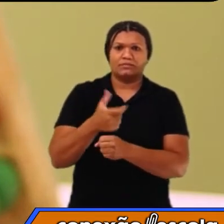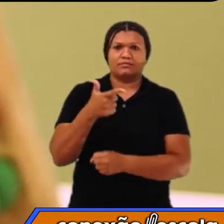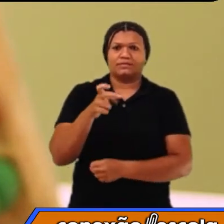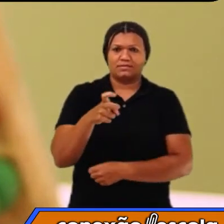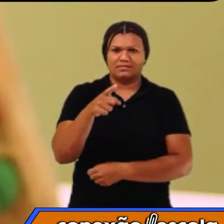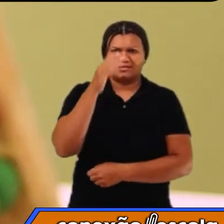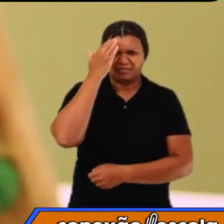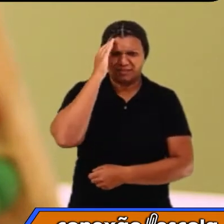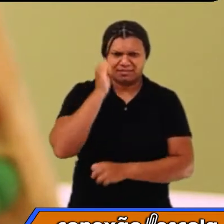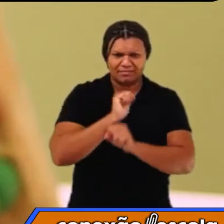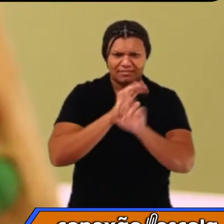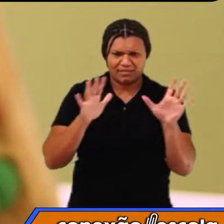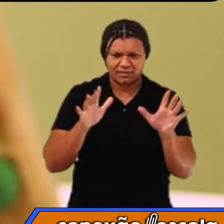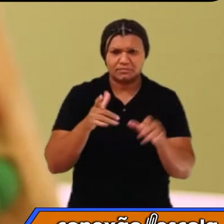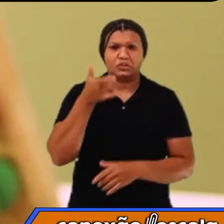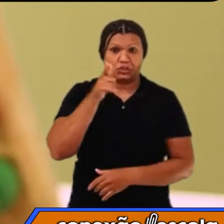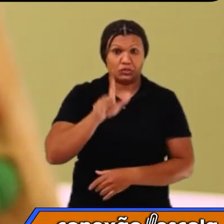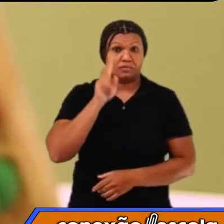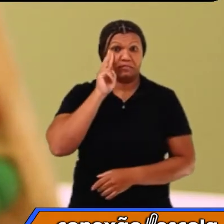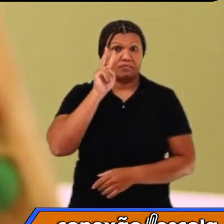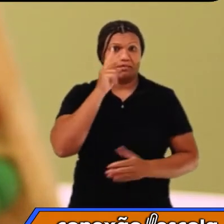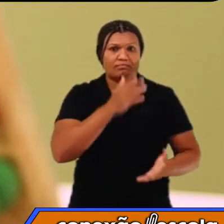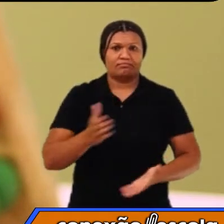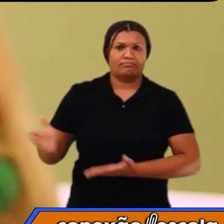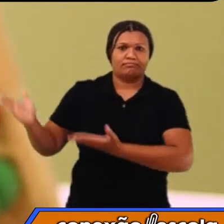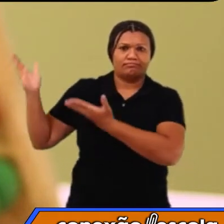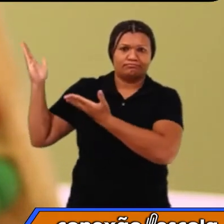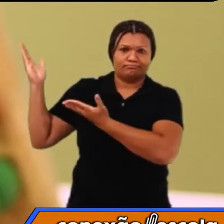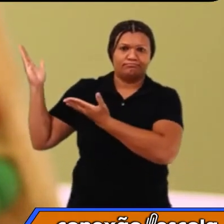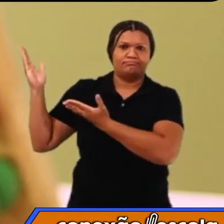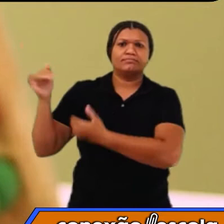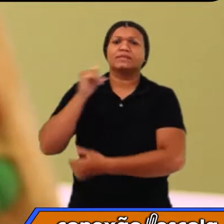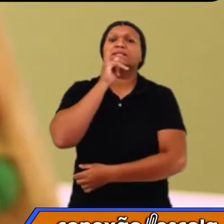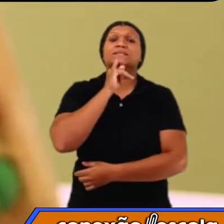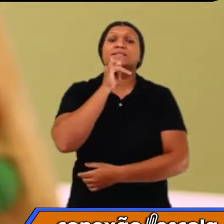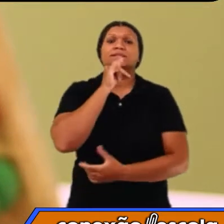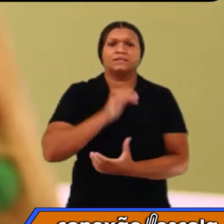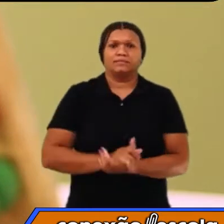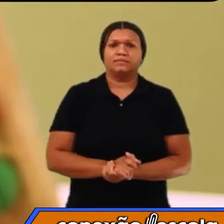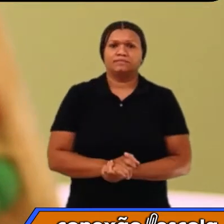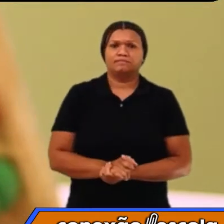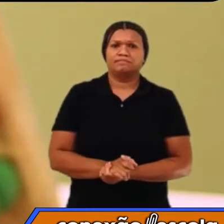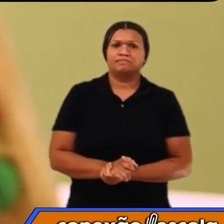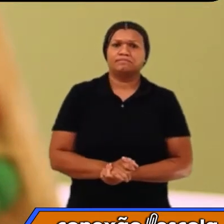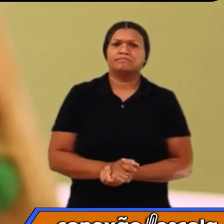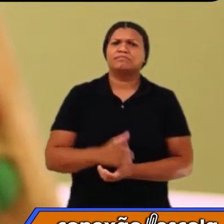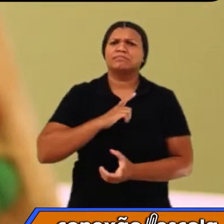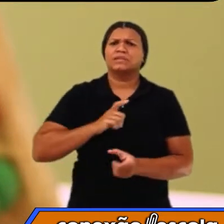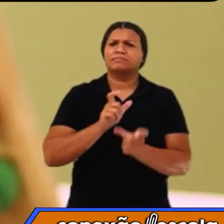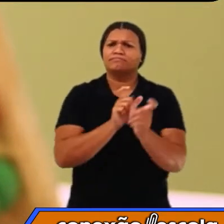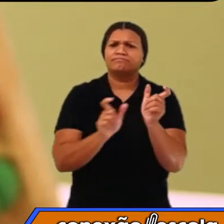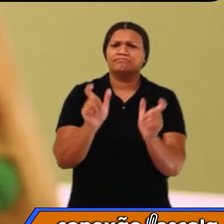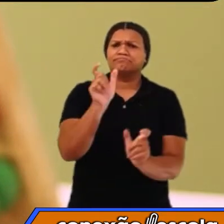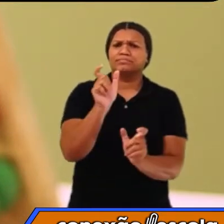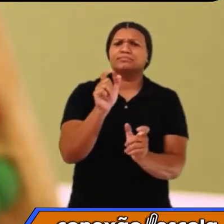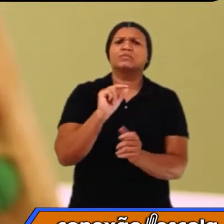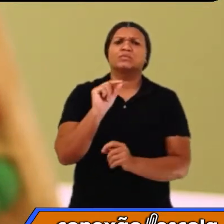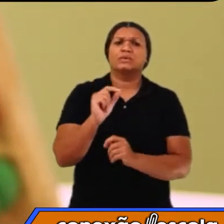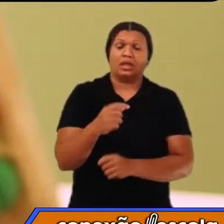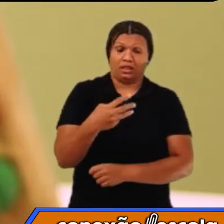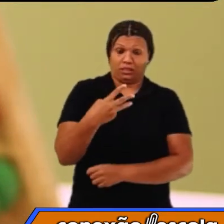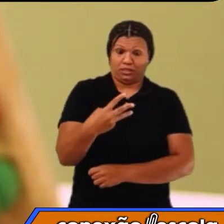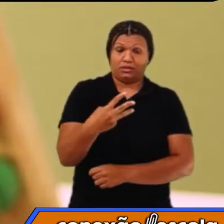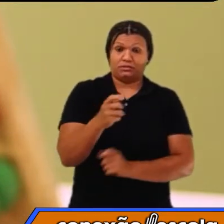então vamos com mais exemplo a potência que eu tenho expoente positivo três elevado a quarta 3